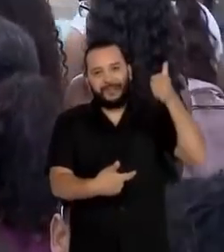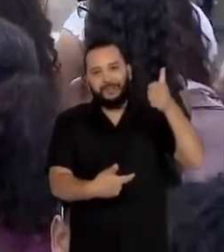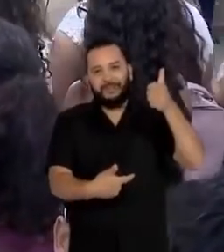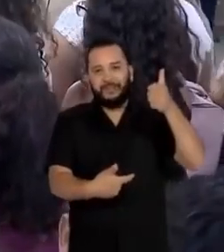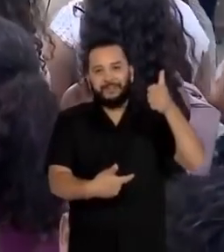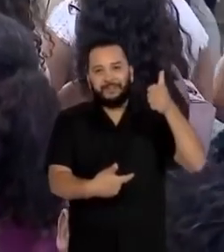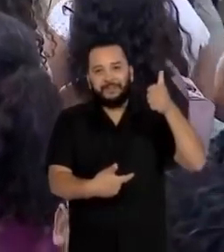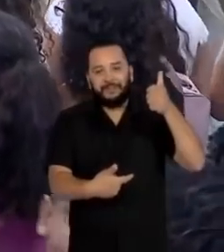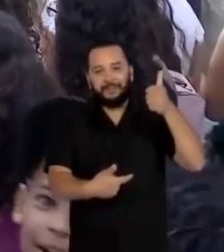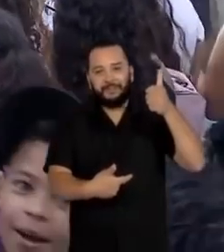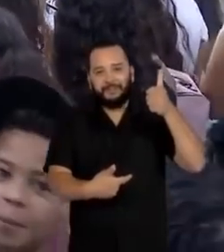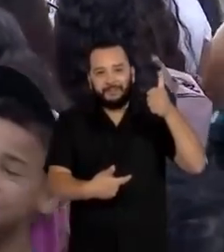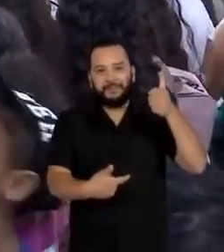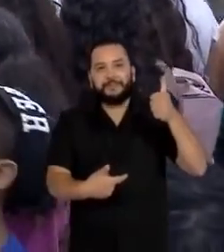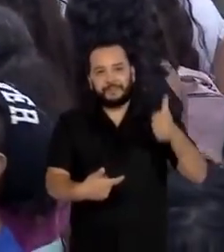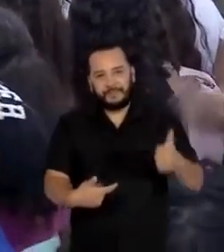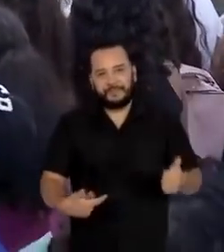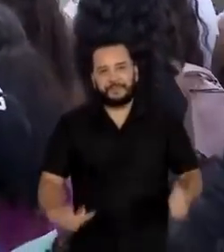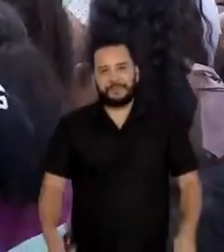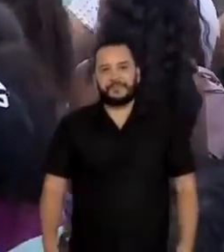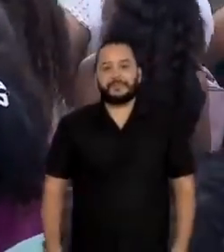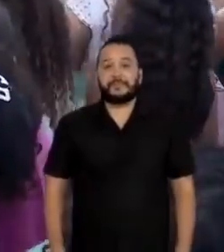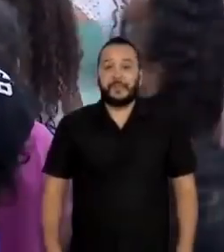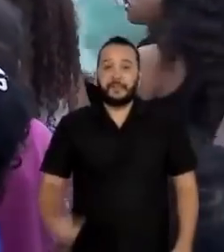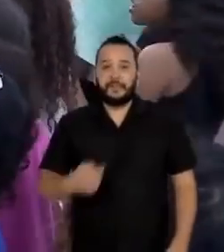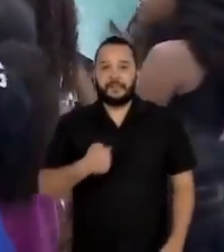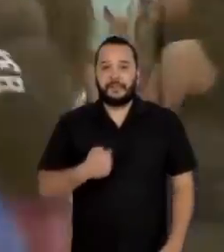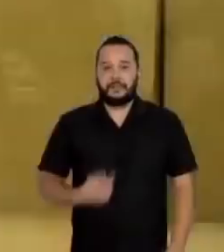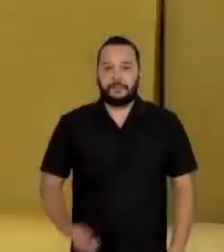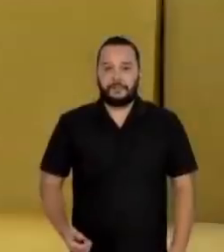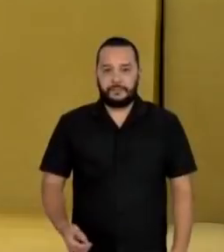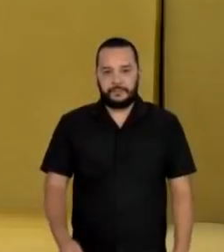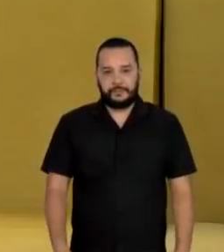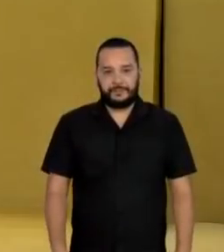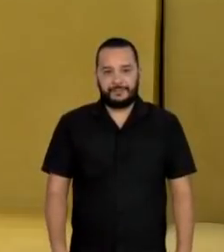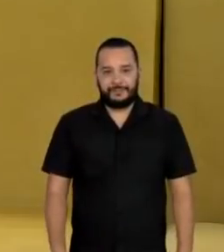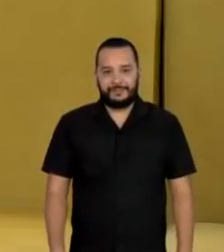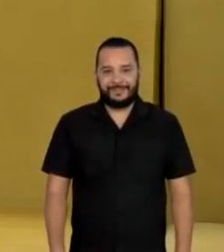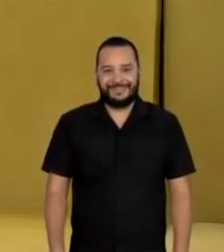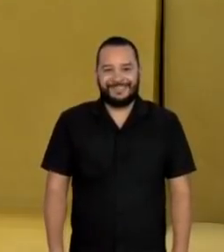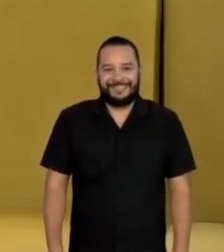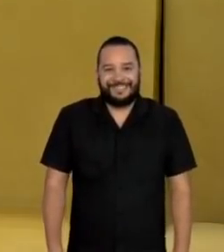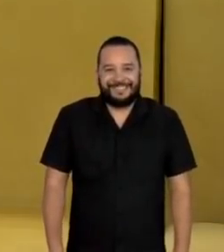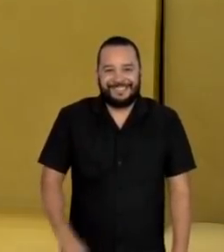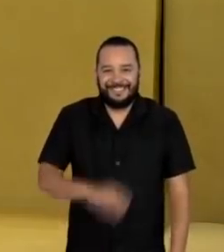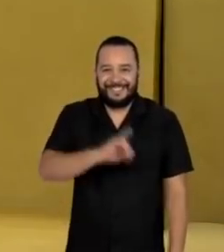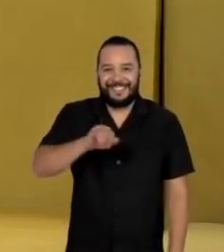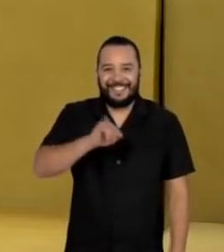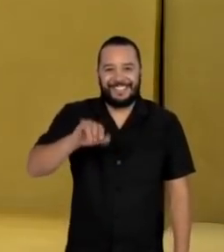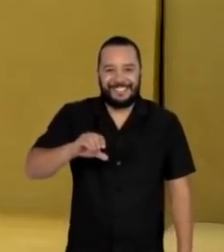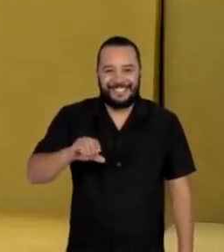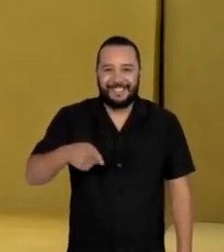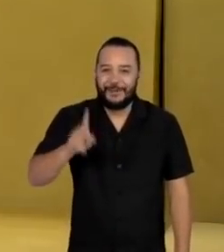Vamos nos permitir. O